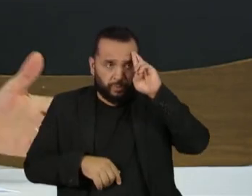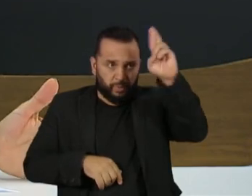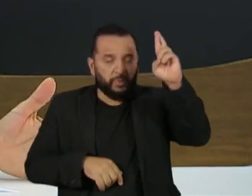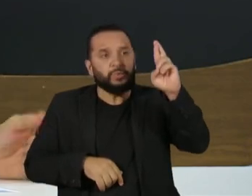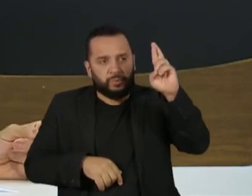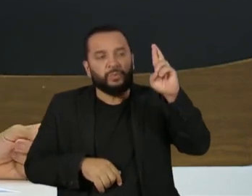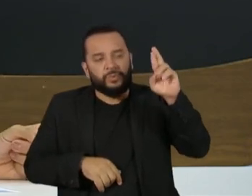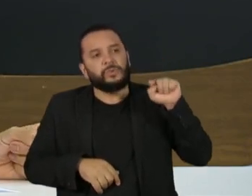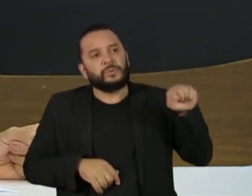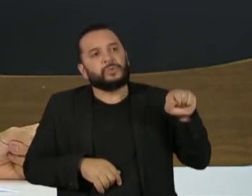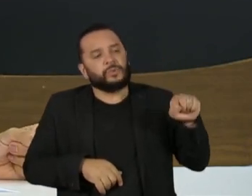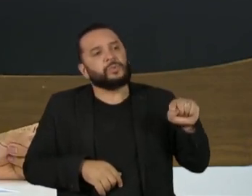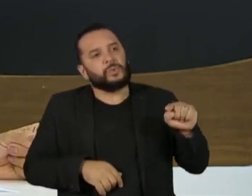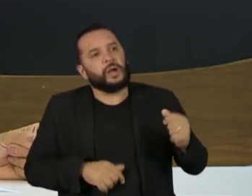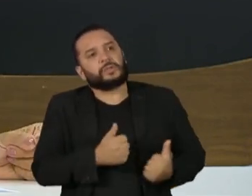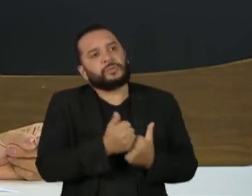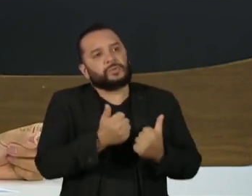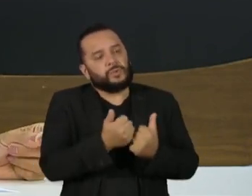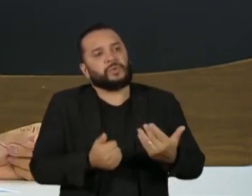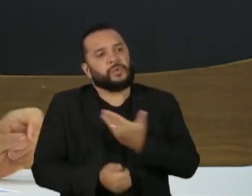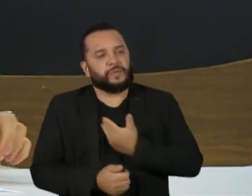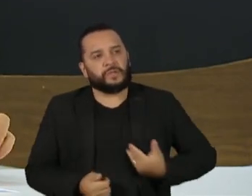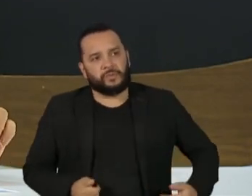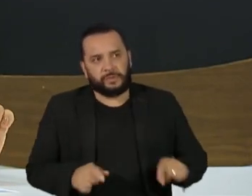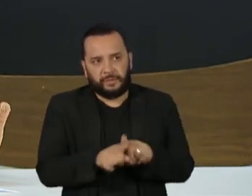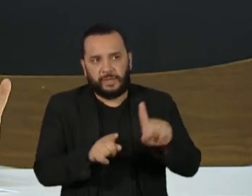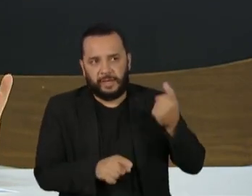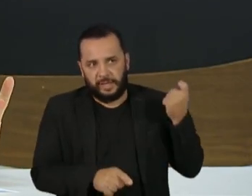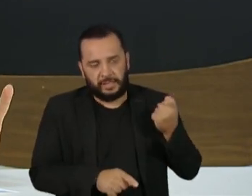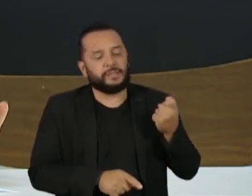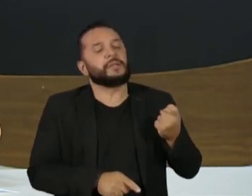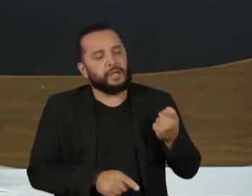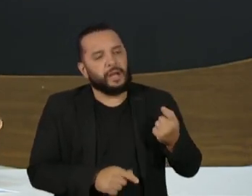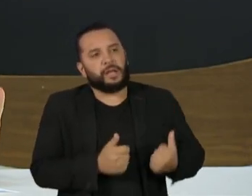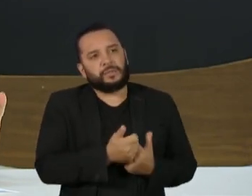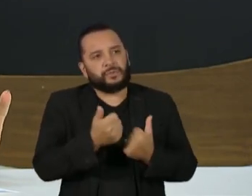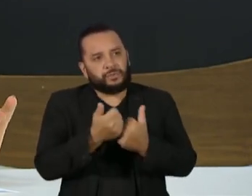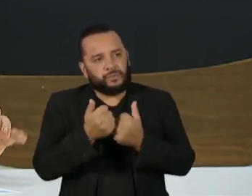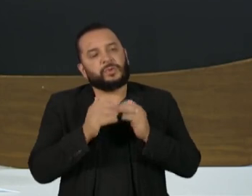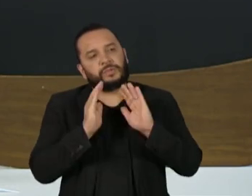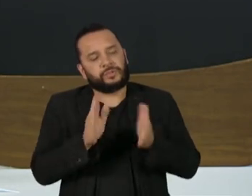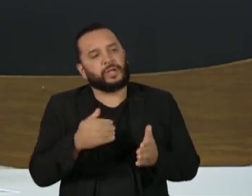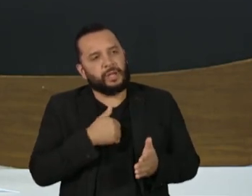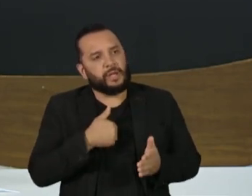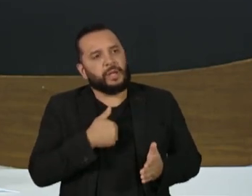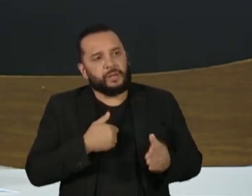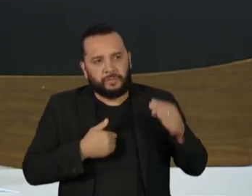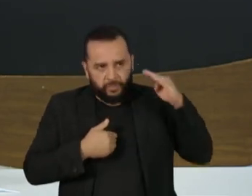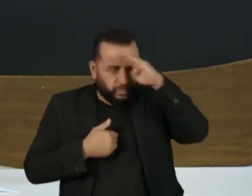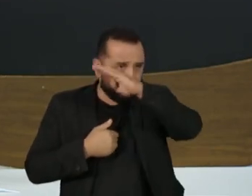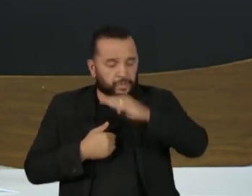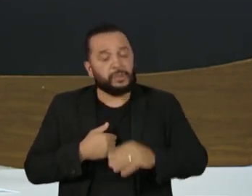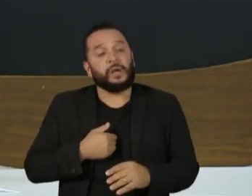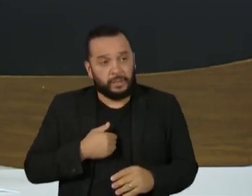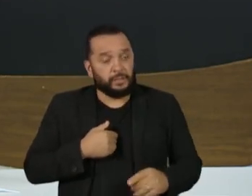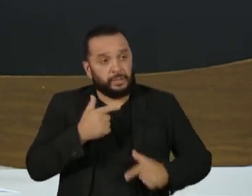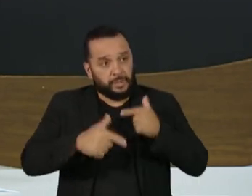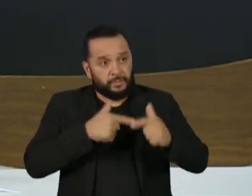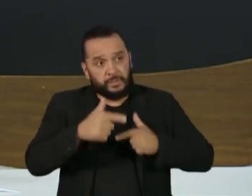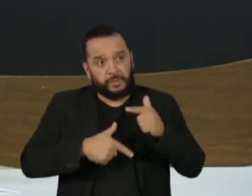governador e ex-assessor da presidência da república do governo Jair bolsonaro Vicente Santinni que atua na segurança